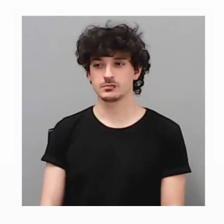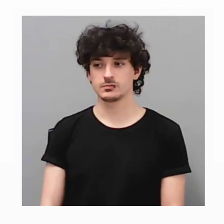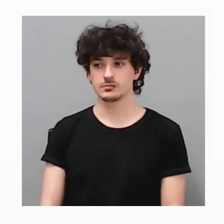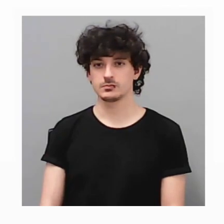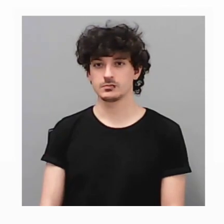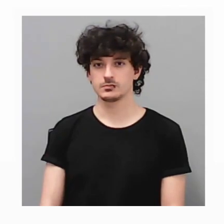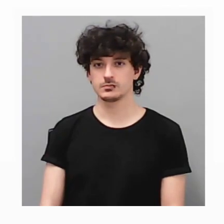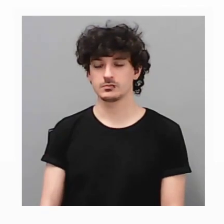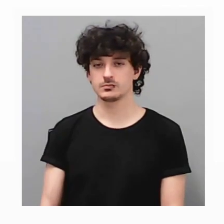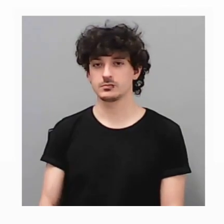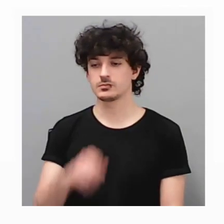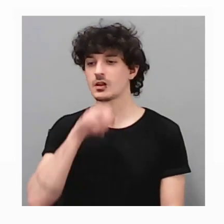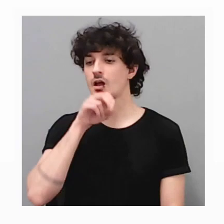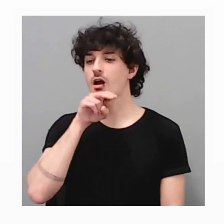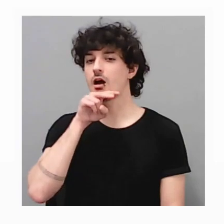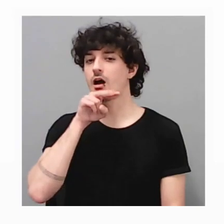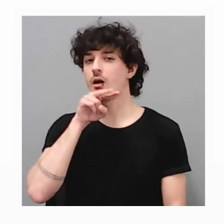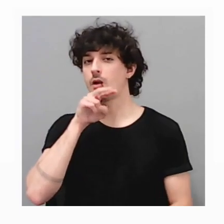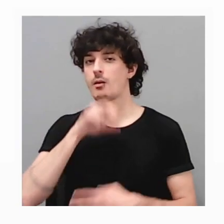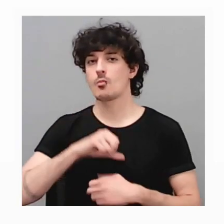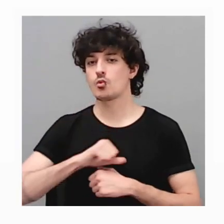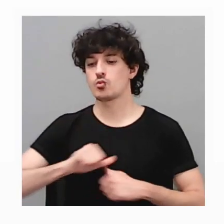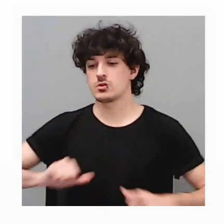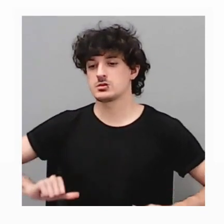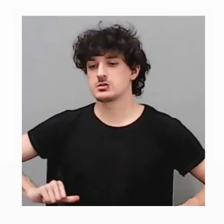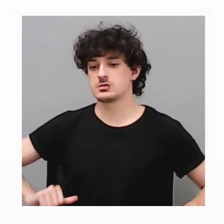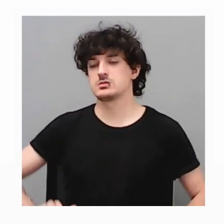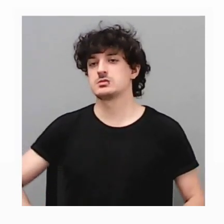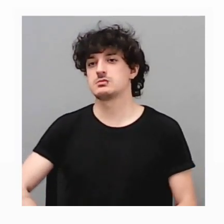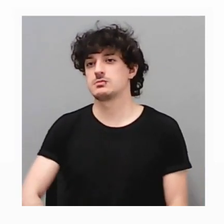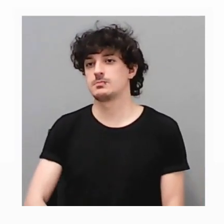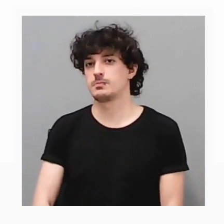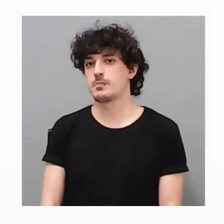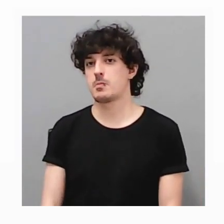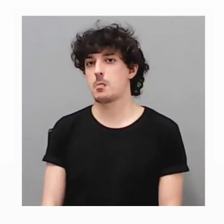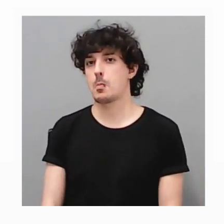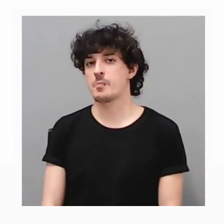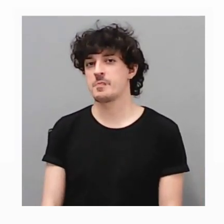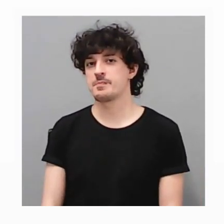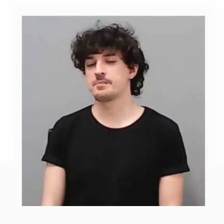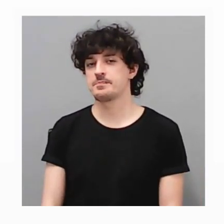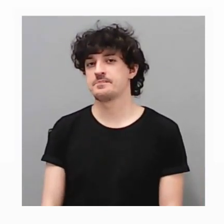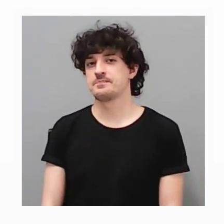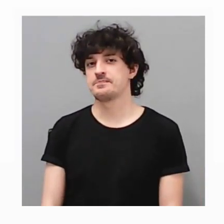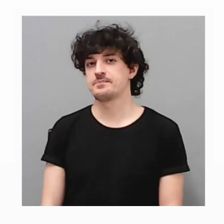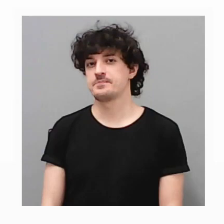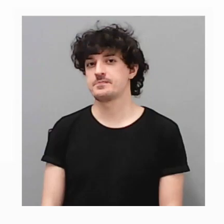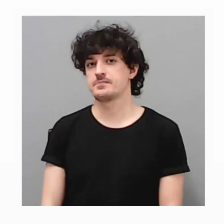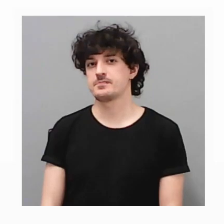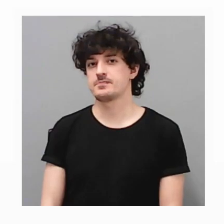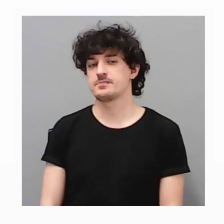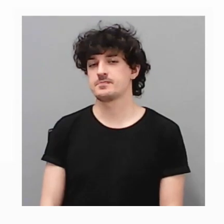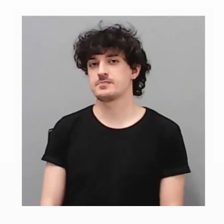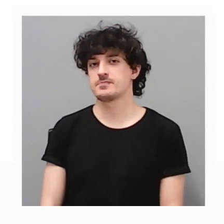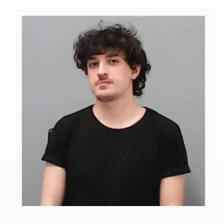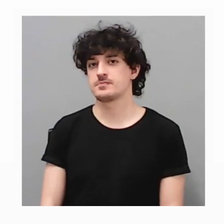não podemos dissociar-nos da escala não só europeia, mas global, em que os problemas e as soluções acontecem, e, com